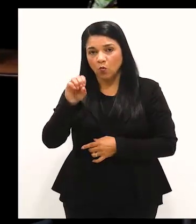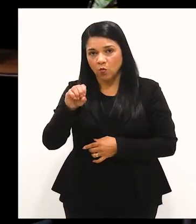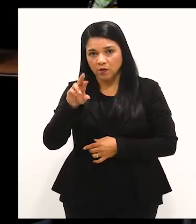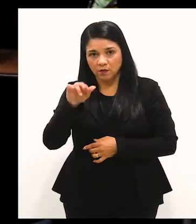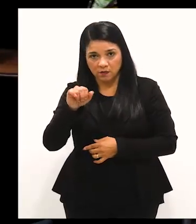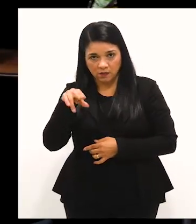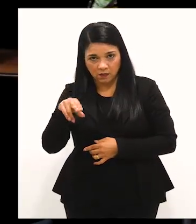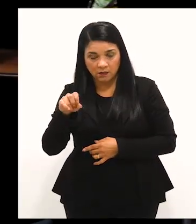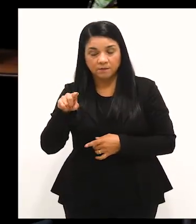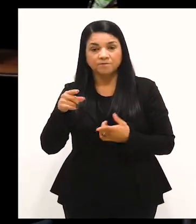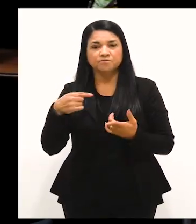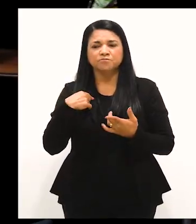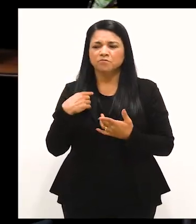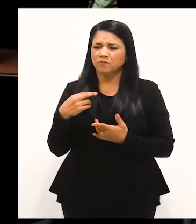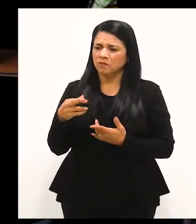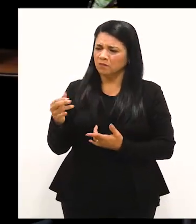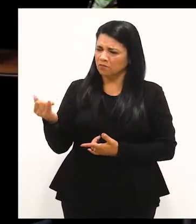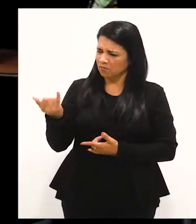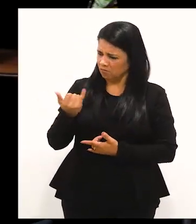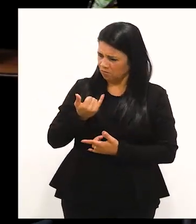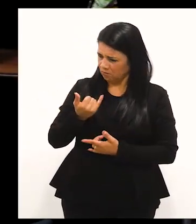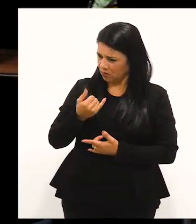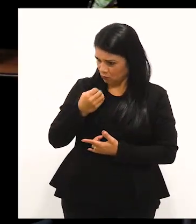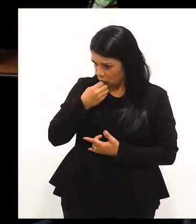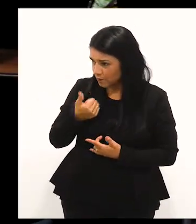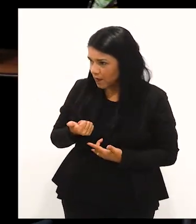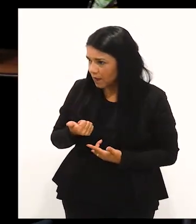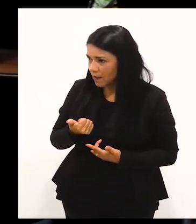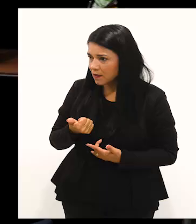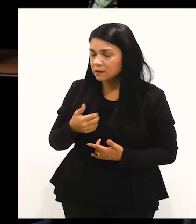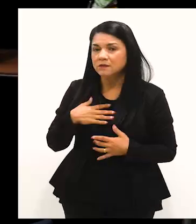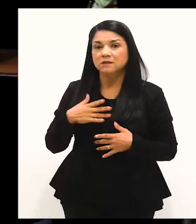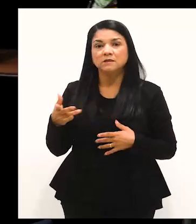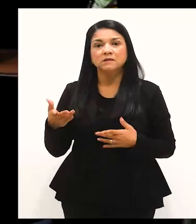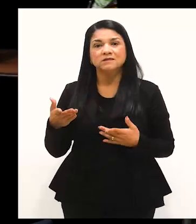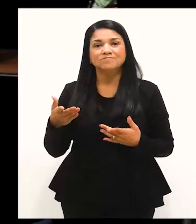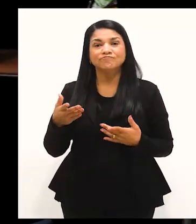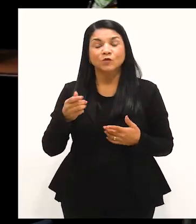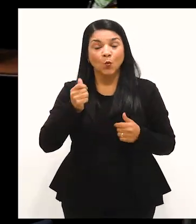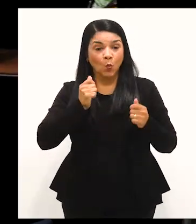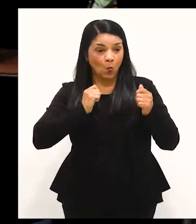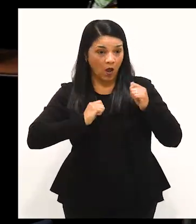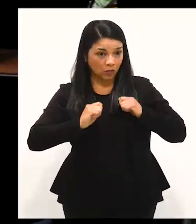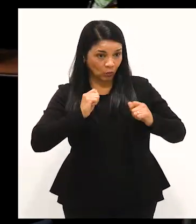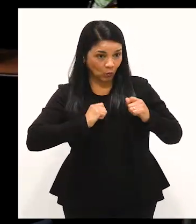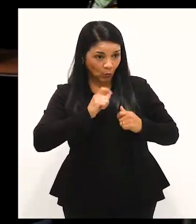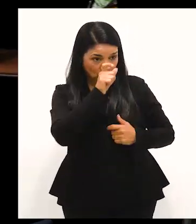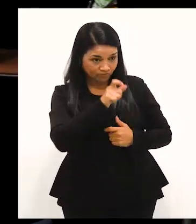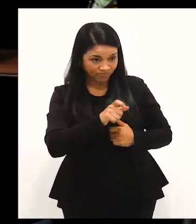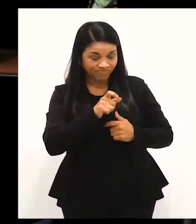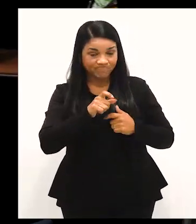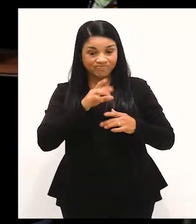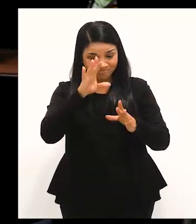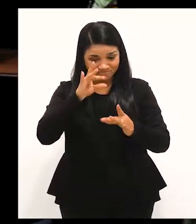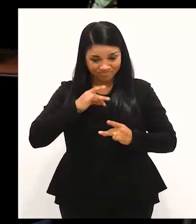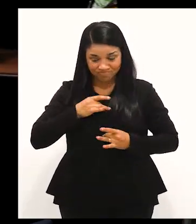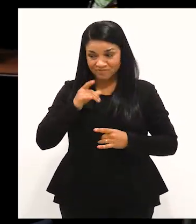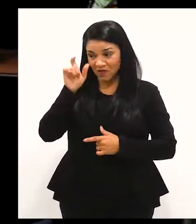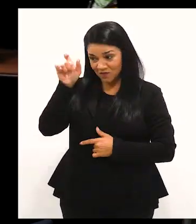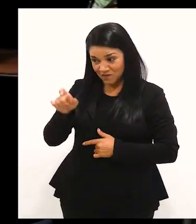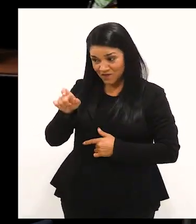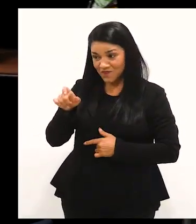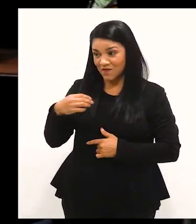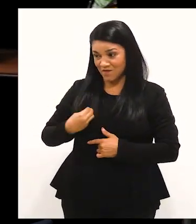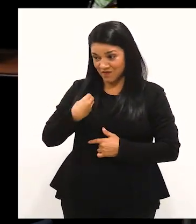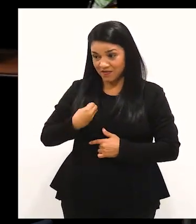Cecília Meirelles, e Dorani virou para mim e falou assim, e aí, tudo bem? E cadê? Eu falei, olha, o ator que representa o senhor,